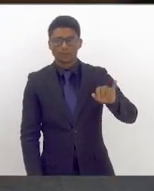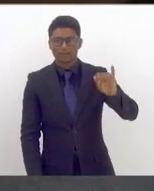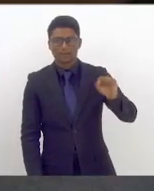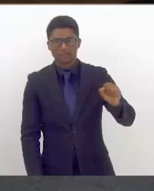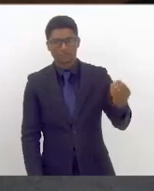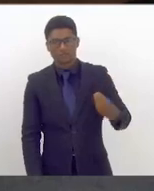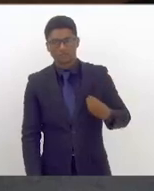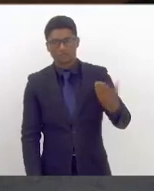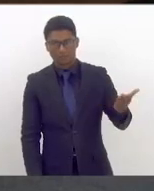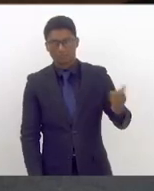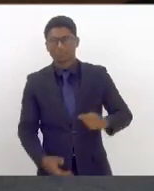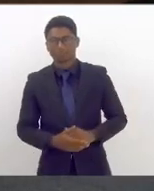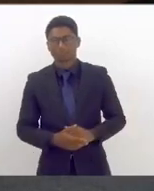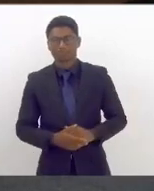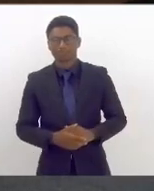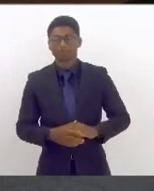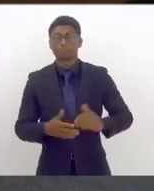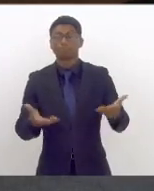presidente Presidente